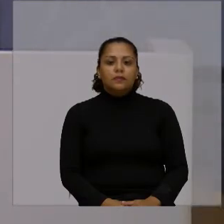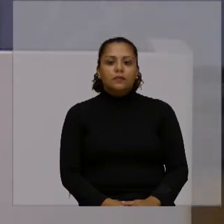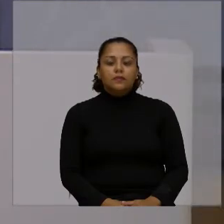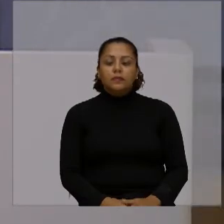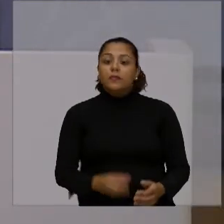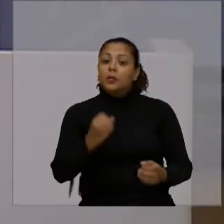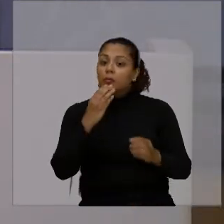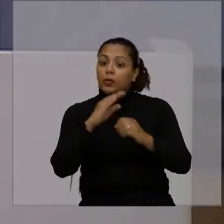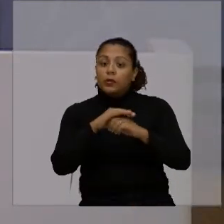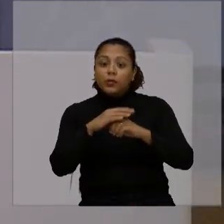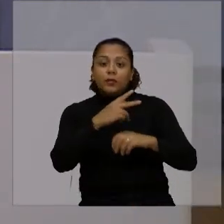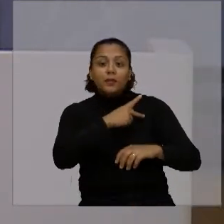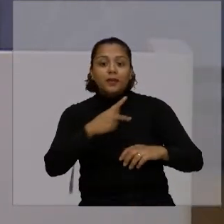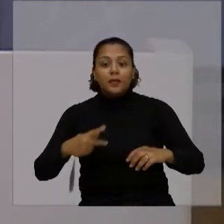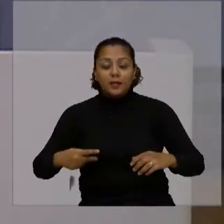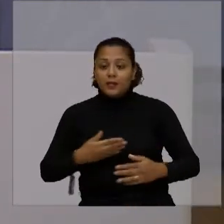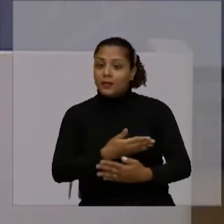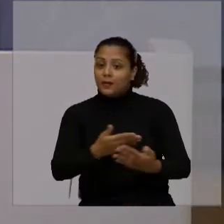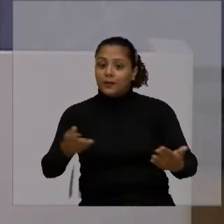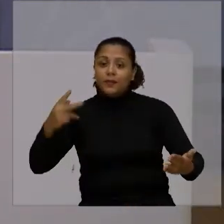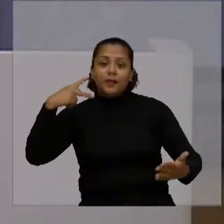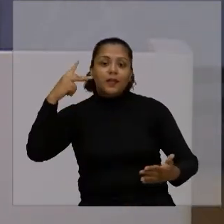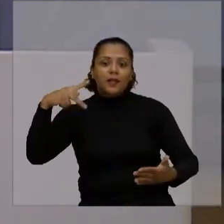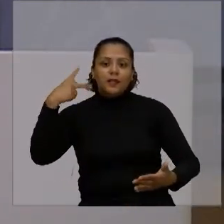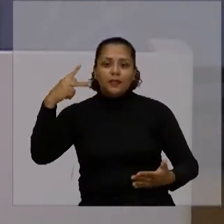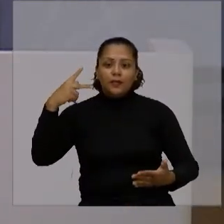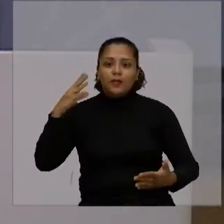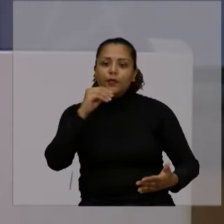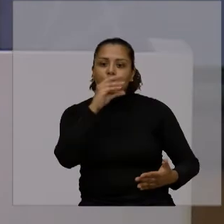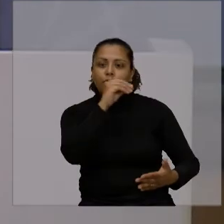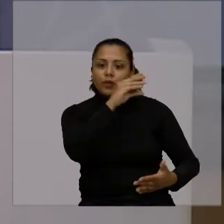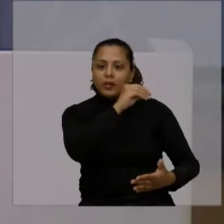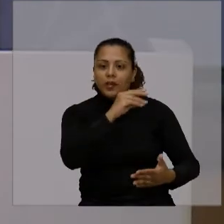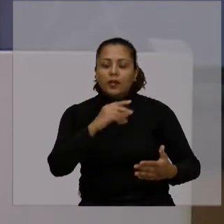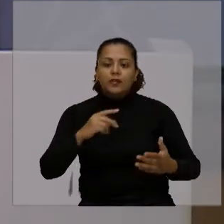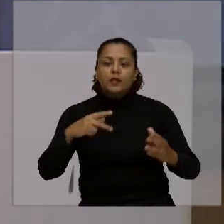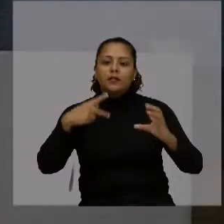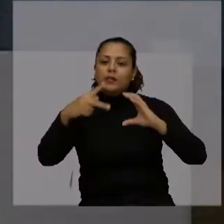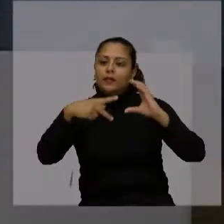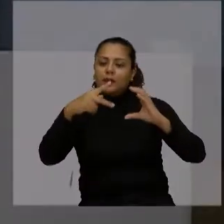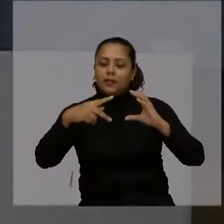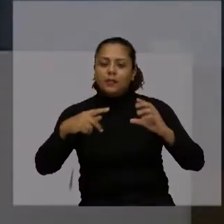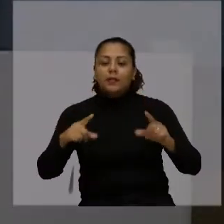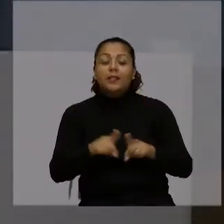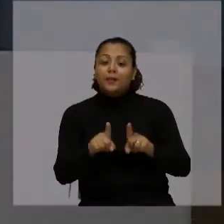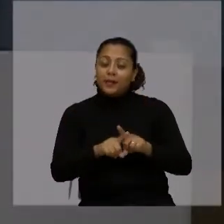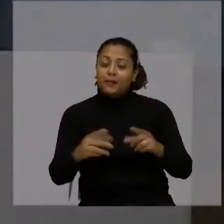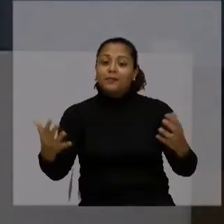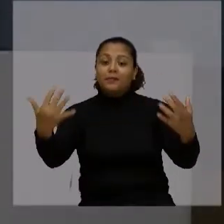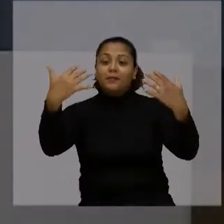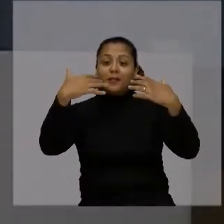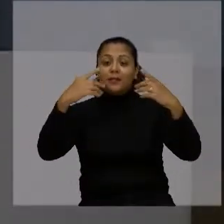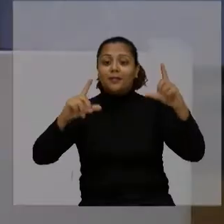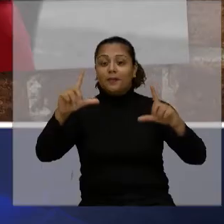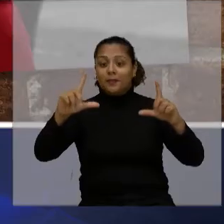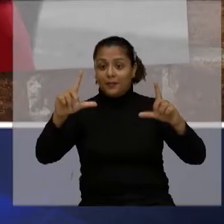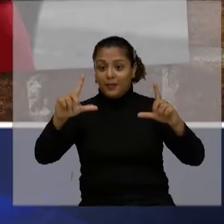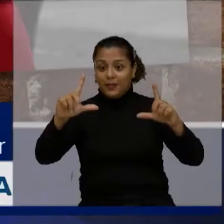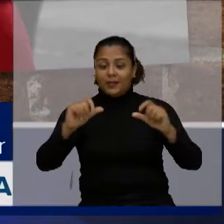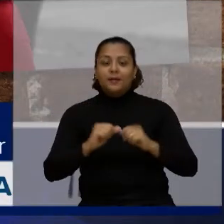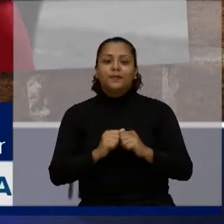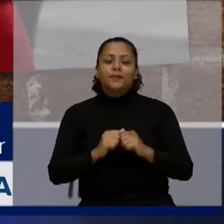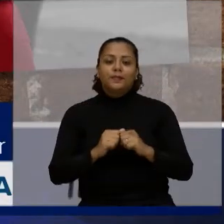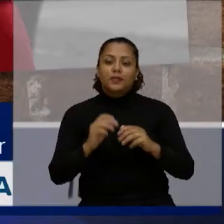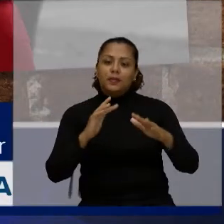Boa noite, senhor presidente, senhores vereadores, funcionários da casa e todos que estão nos assistindo pela TV Câmara e pela internet. Eu venho aqui